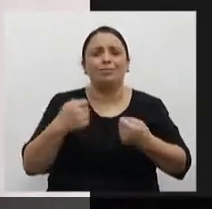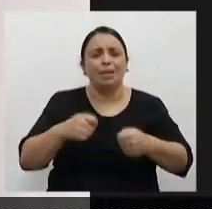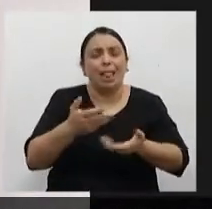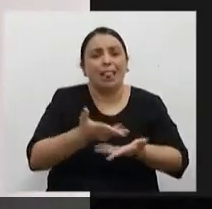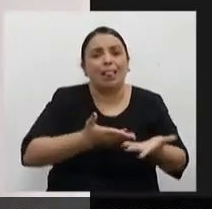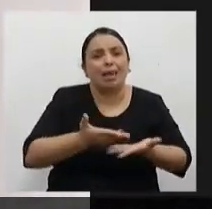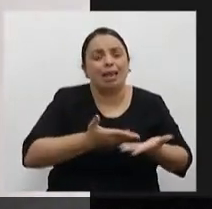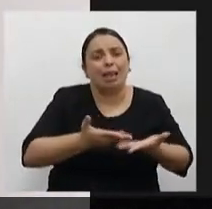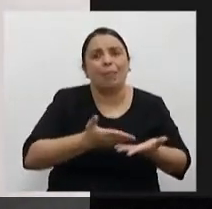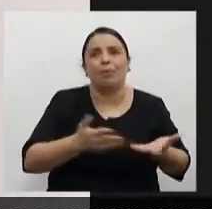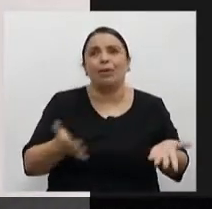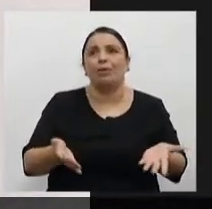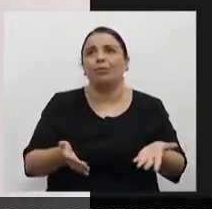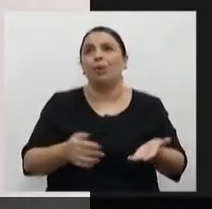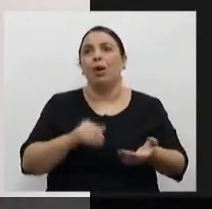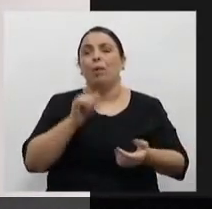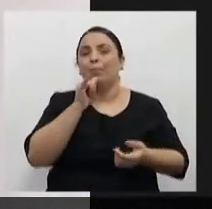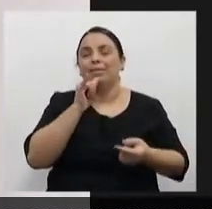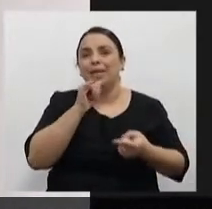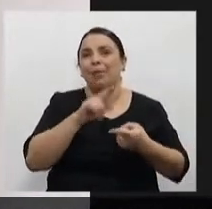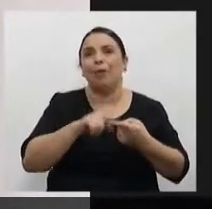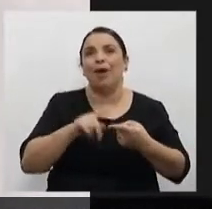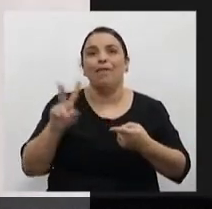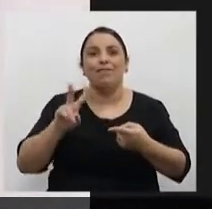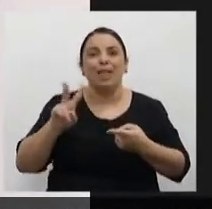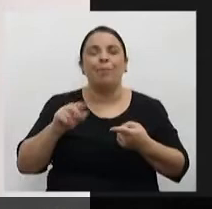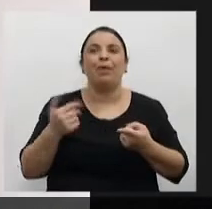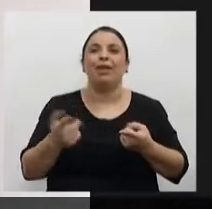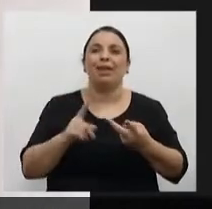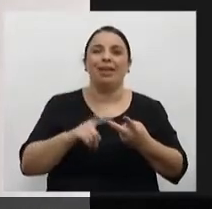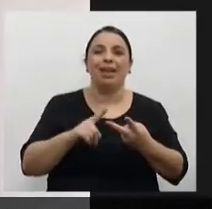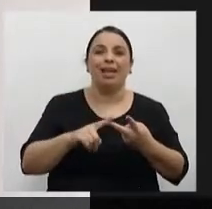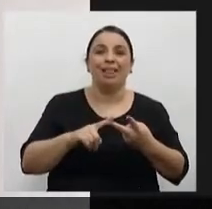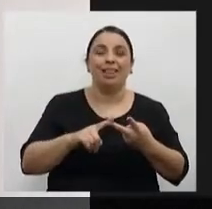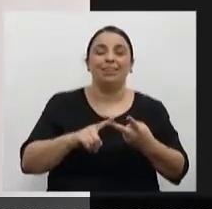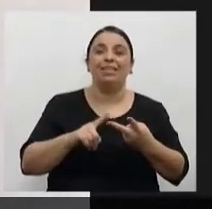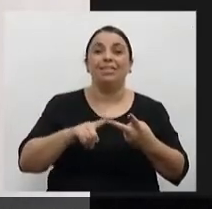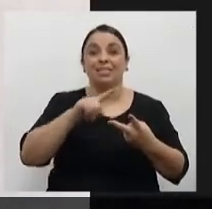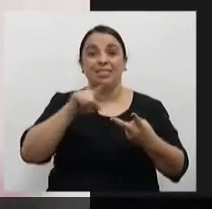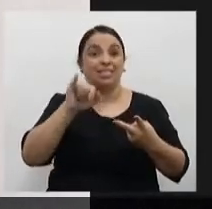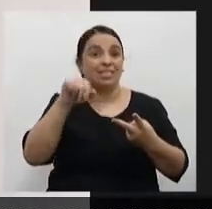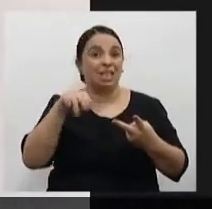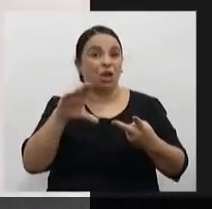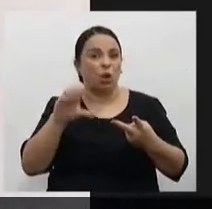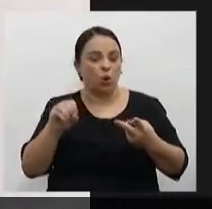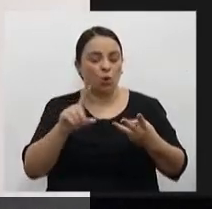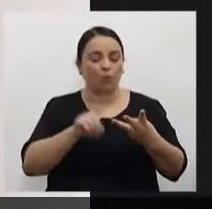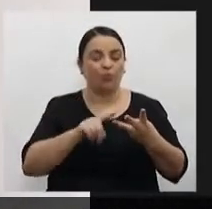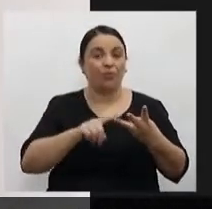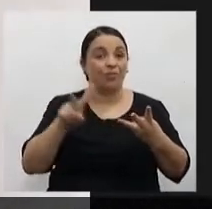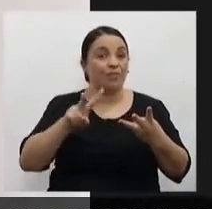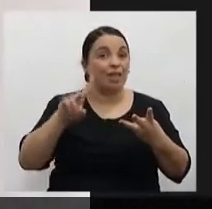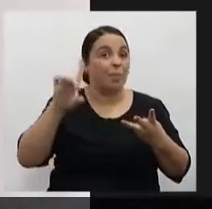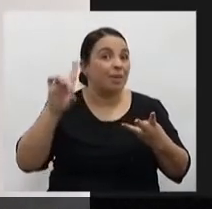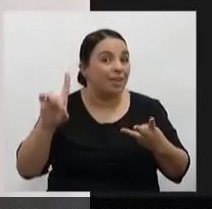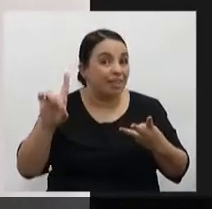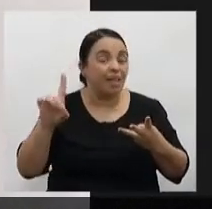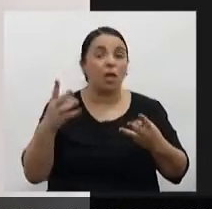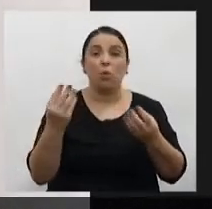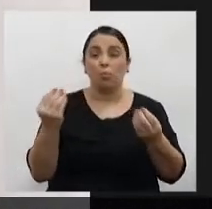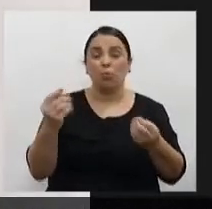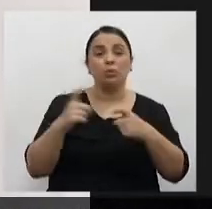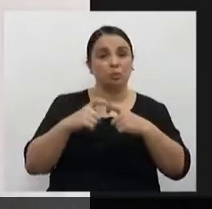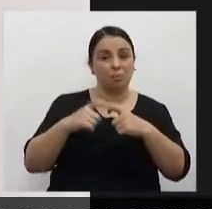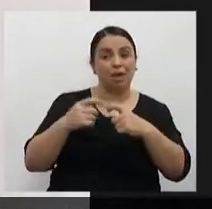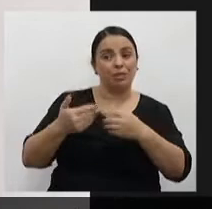a questão do zinco, né, a questão da vitamina D, que muitas pessoas, muitos médicos, inclusive, até pouco